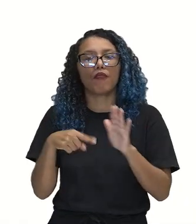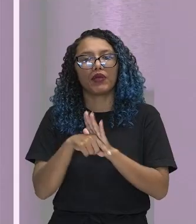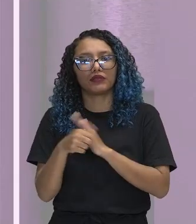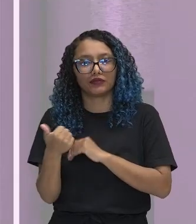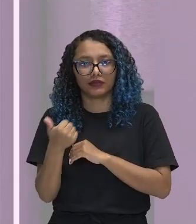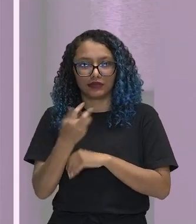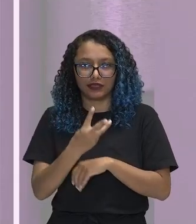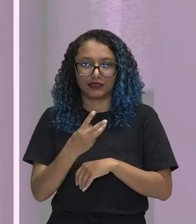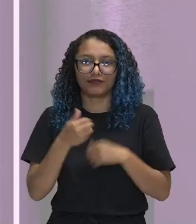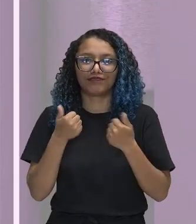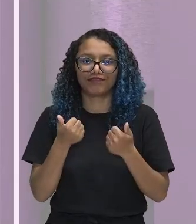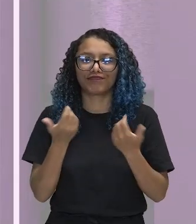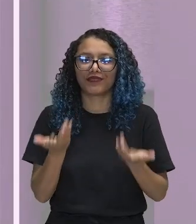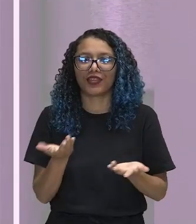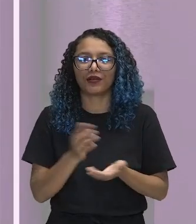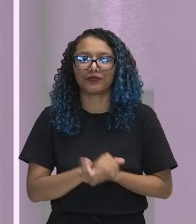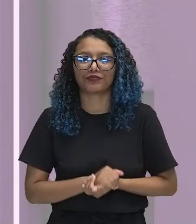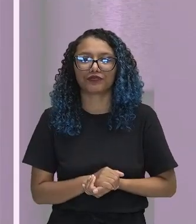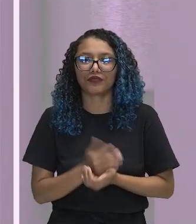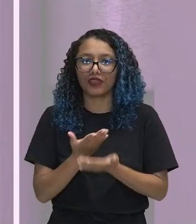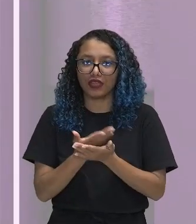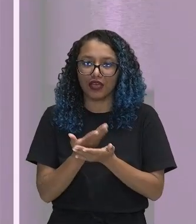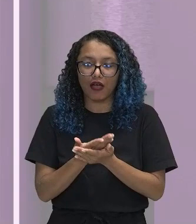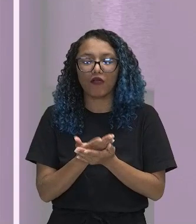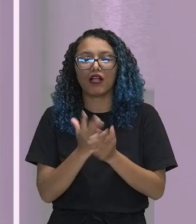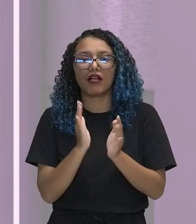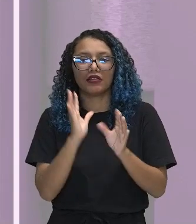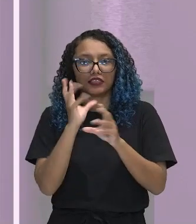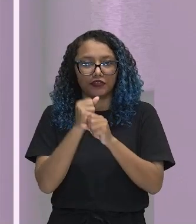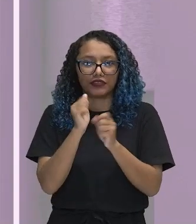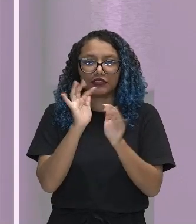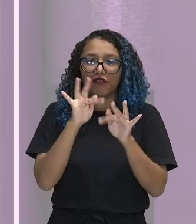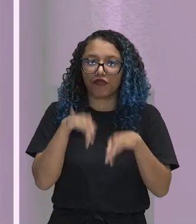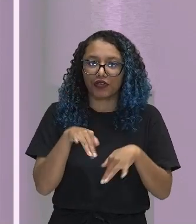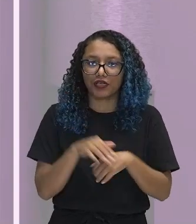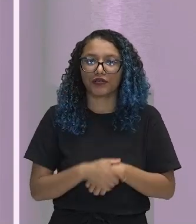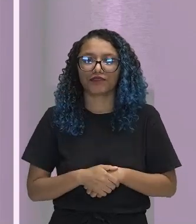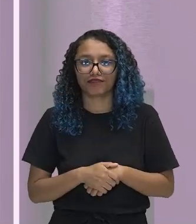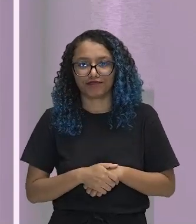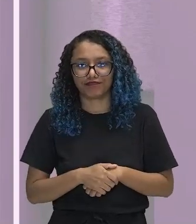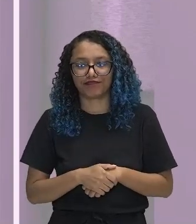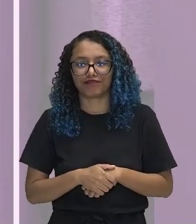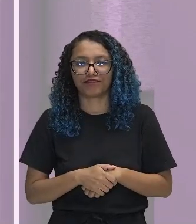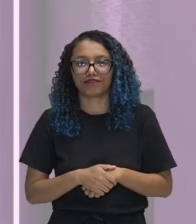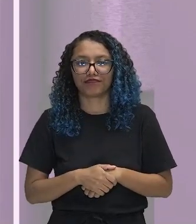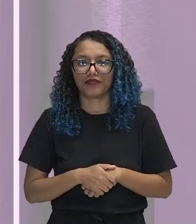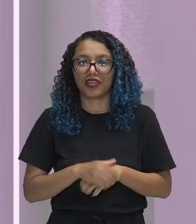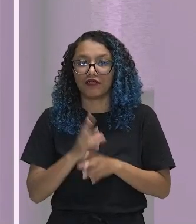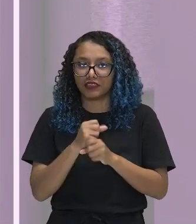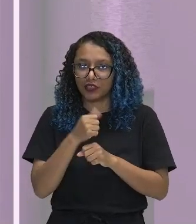2. Pois é, pessoal. Então, essa foi a nossa revisão aqui da nossa unidade, da primeira parte dela.